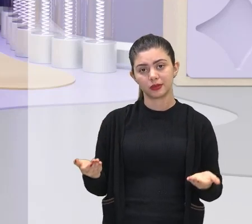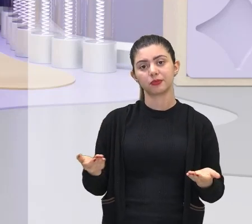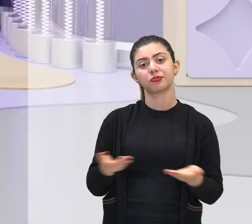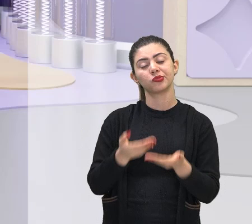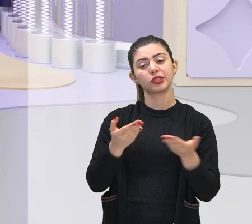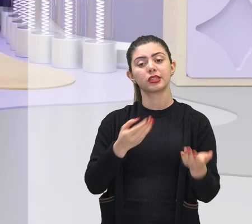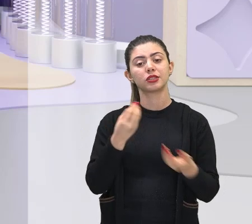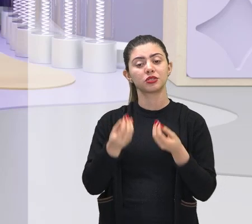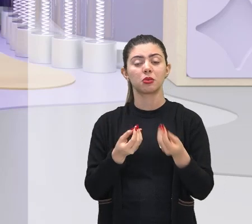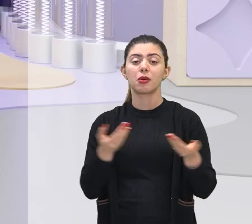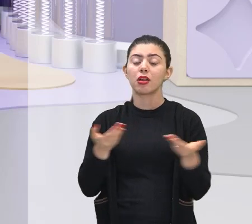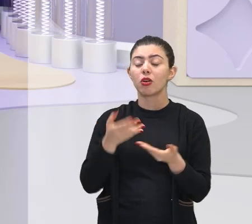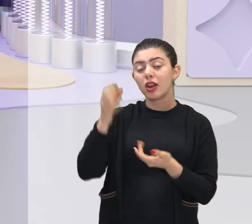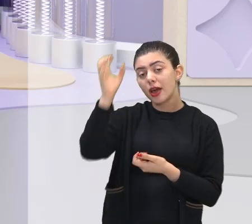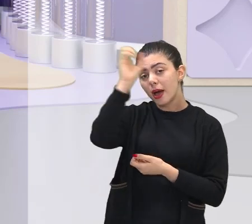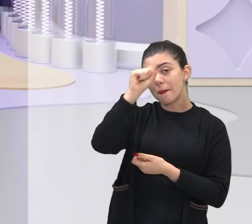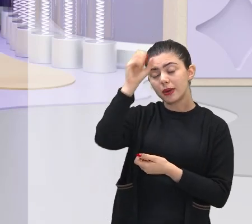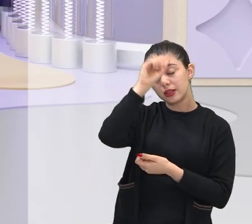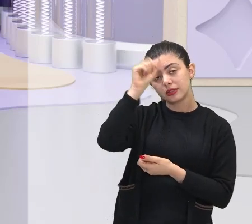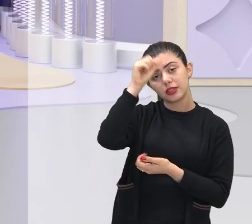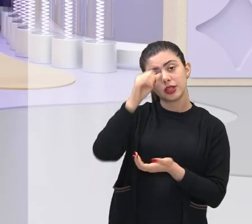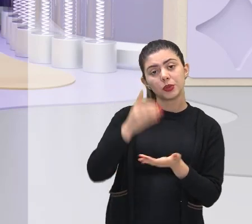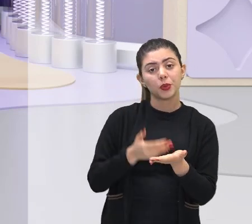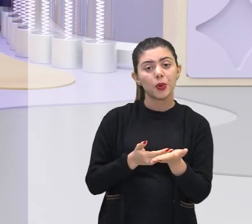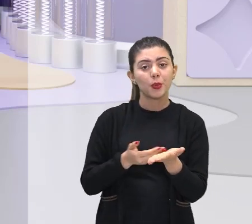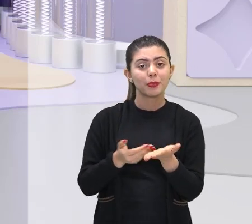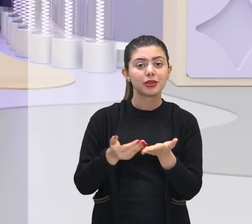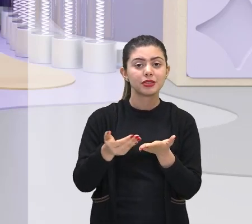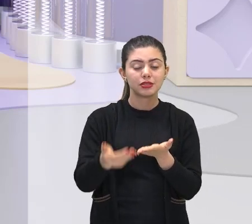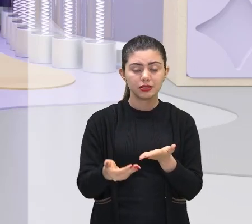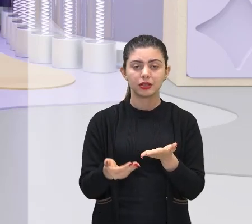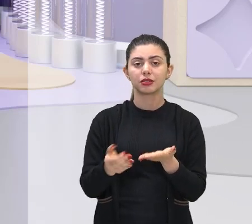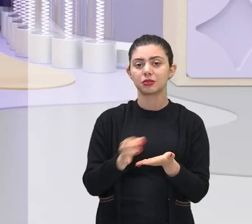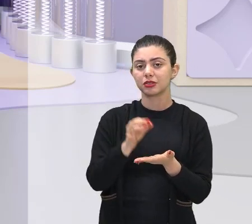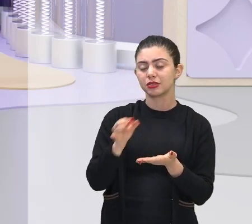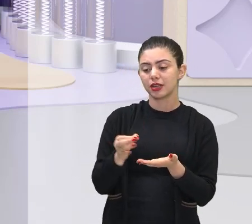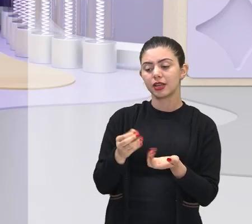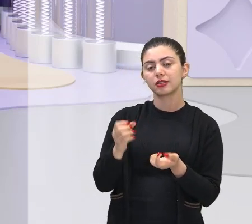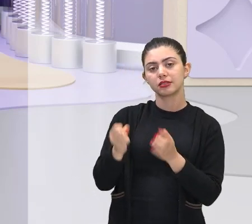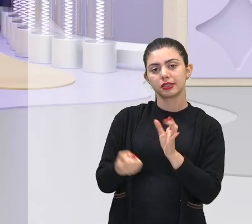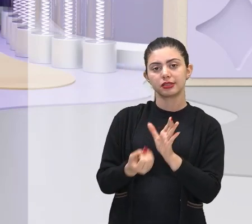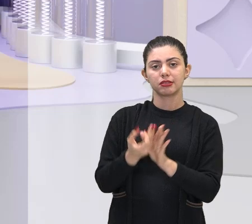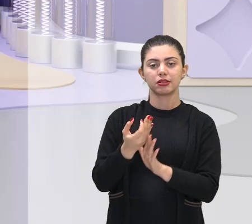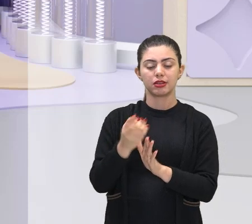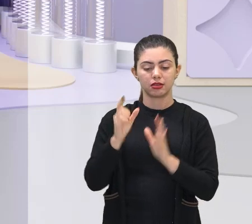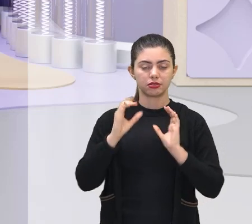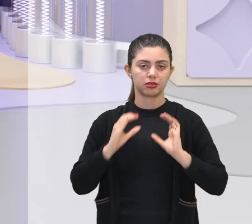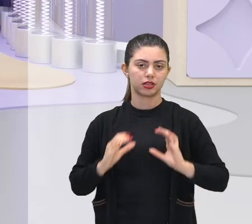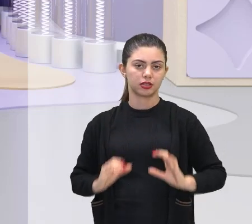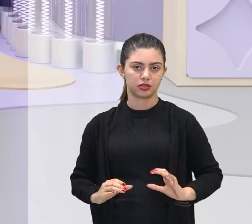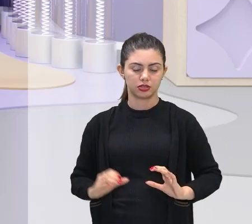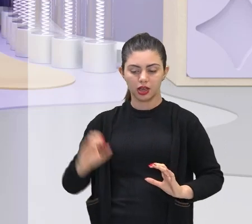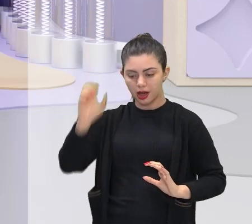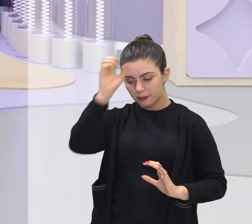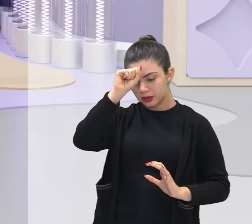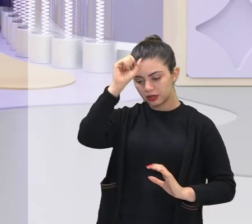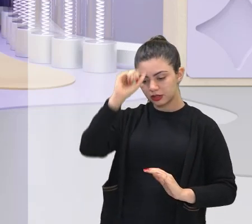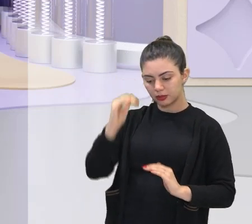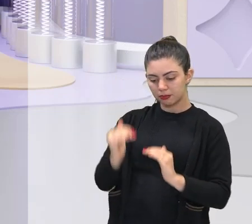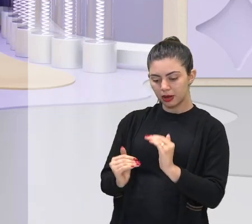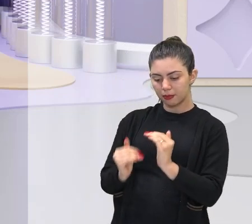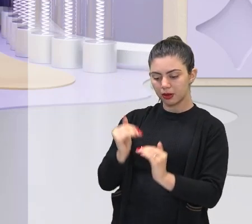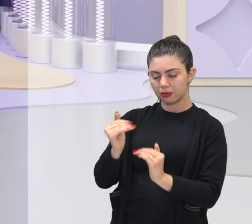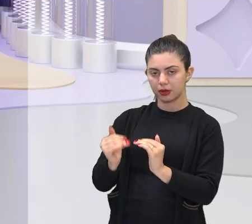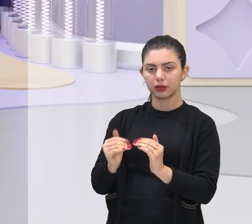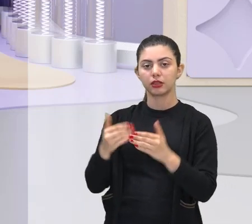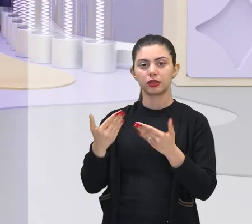está aprendendo, está se formando como cidadão, para que quando chegue à plenitude dos seus direitos,